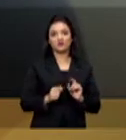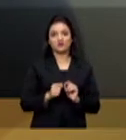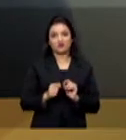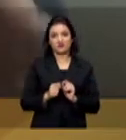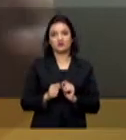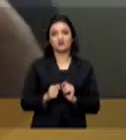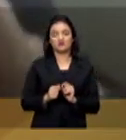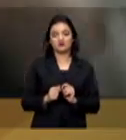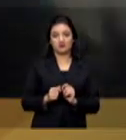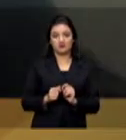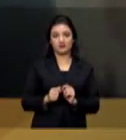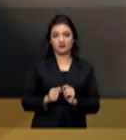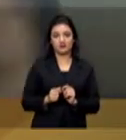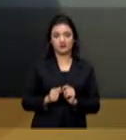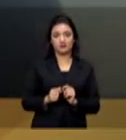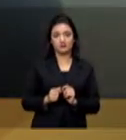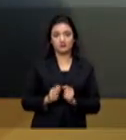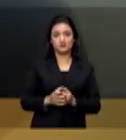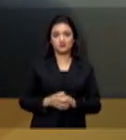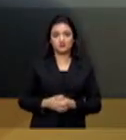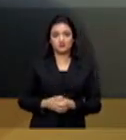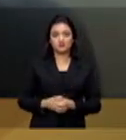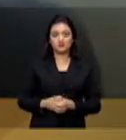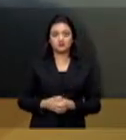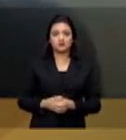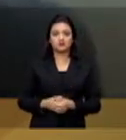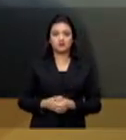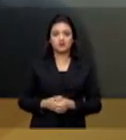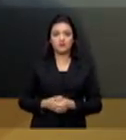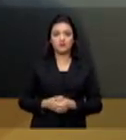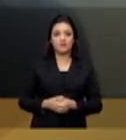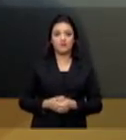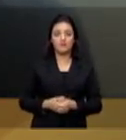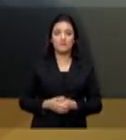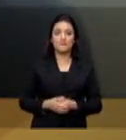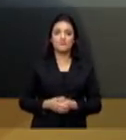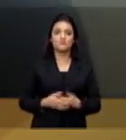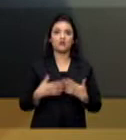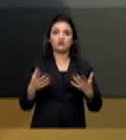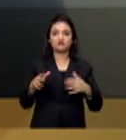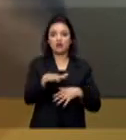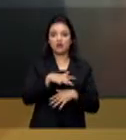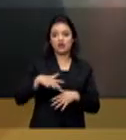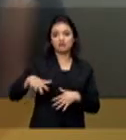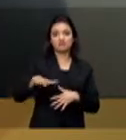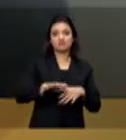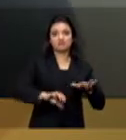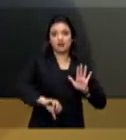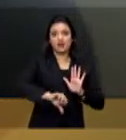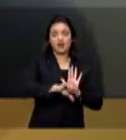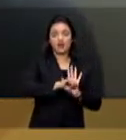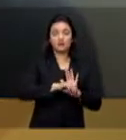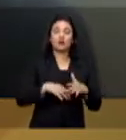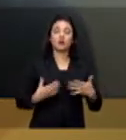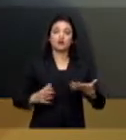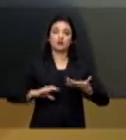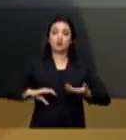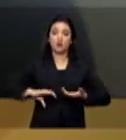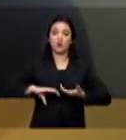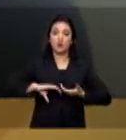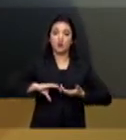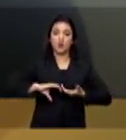que entram, vamos dizer, em destaque no âmbito criminal. E a resposta que o Congresso